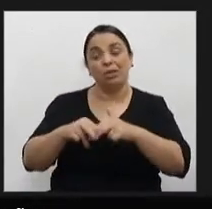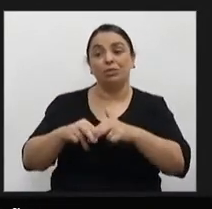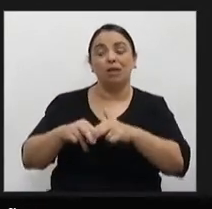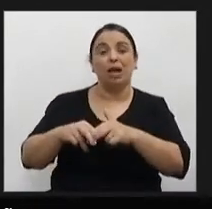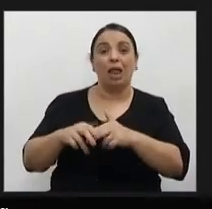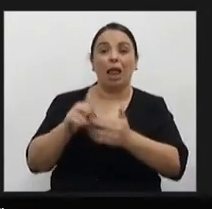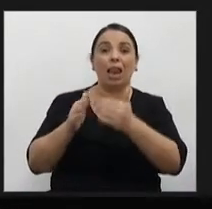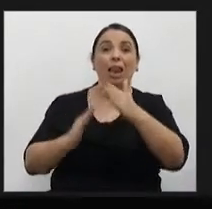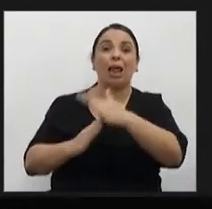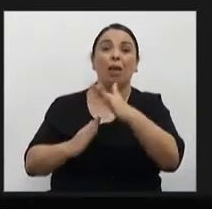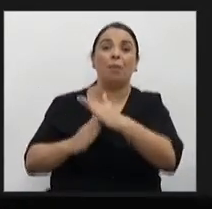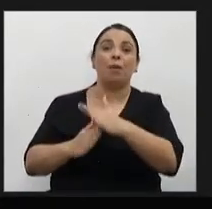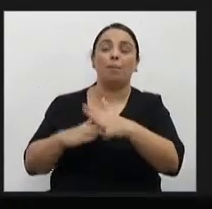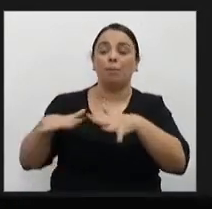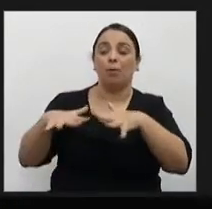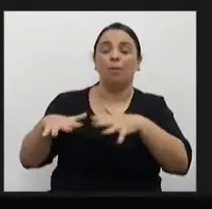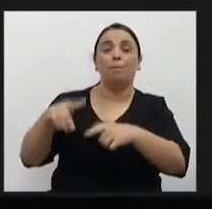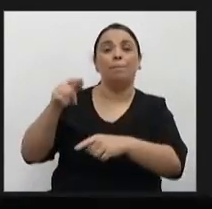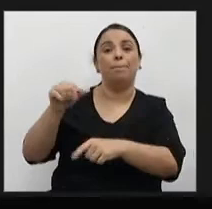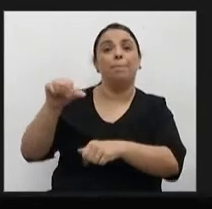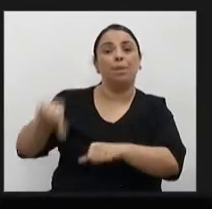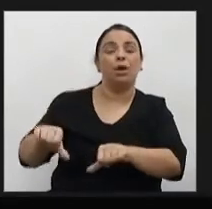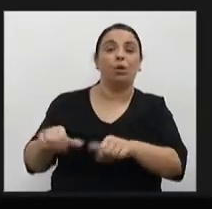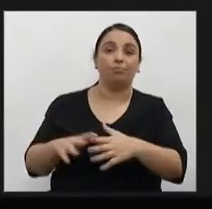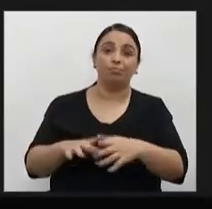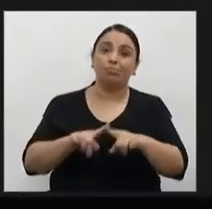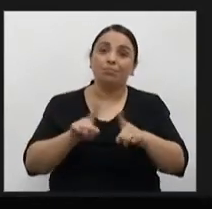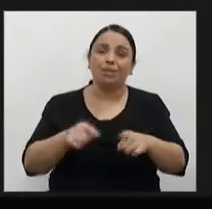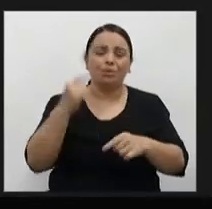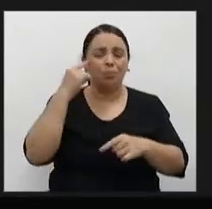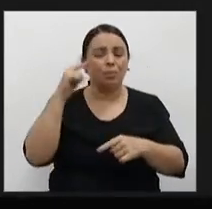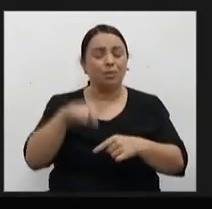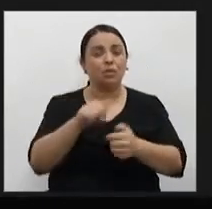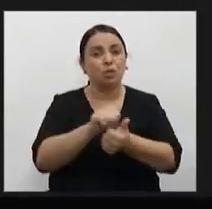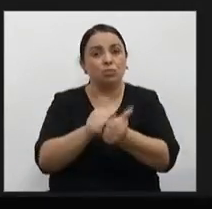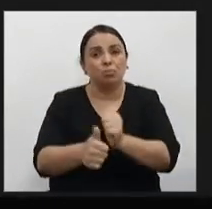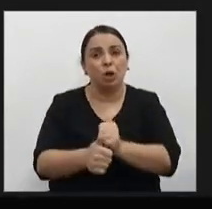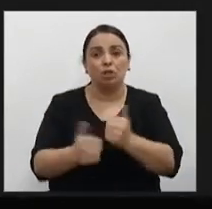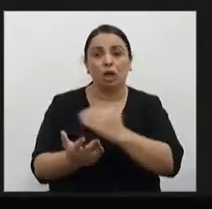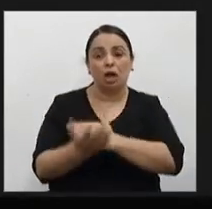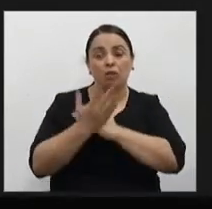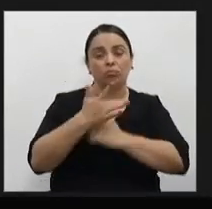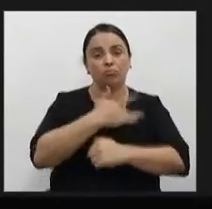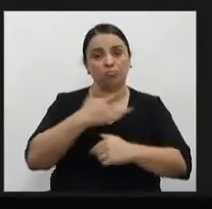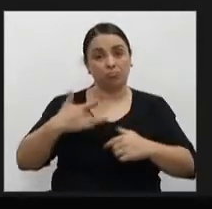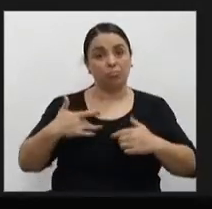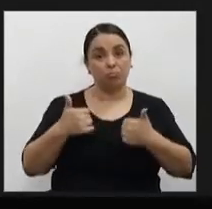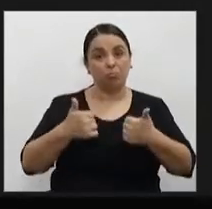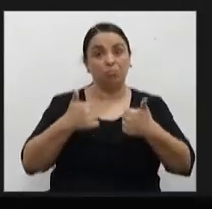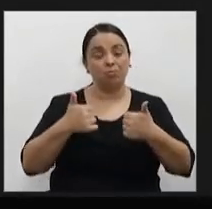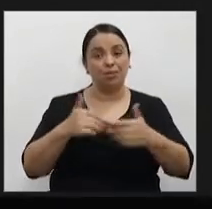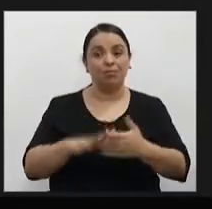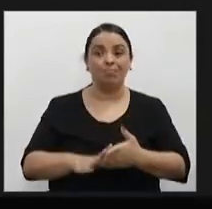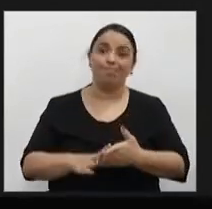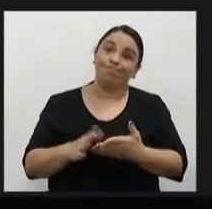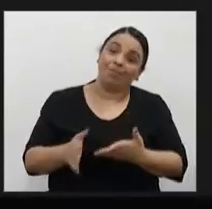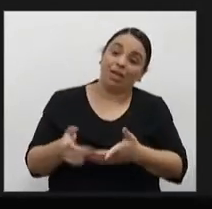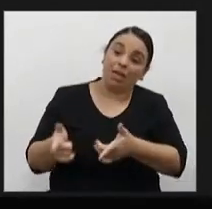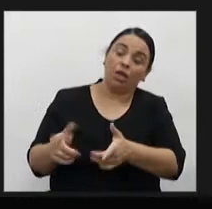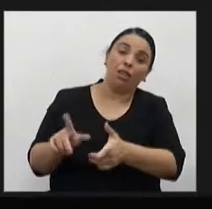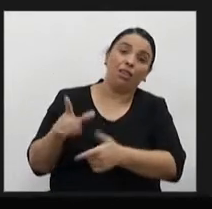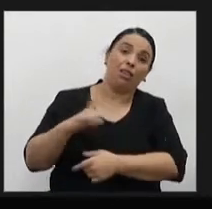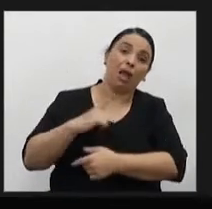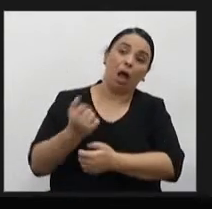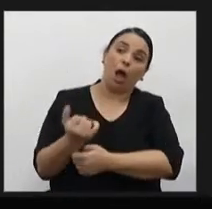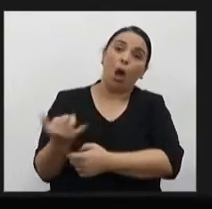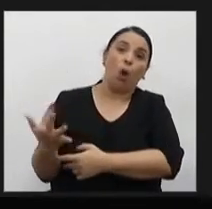ajuda muito, né, na nossa saúde. E alguns não têm acesso, então, onde a imunidade